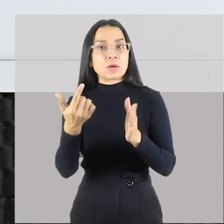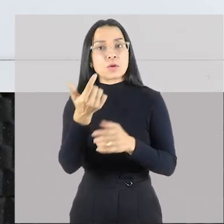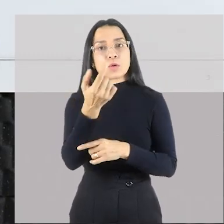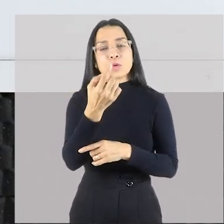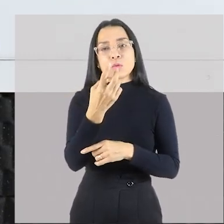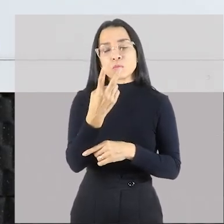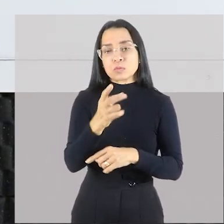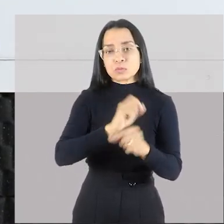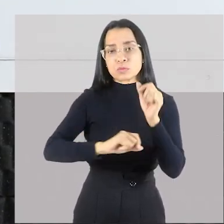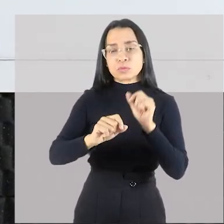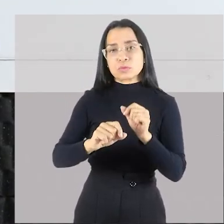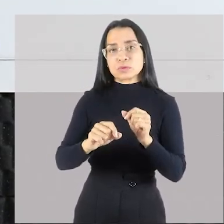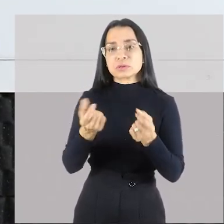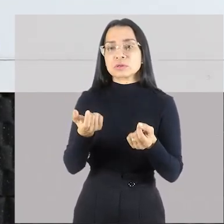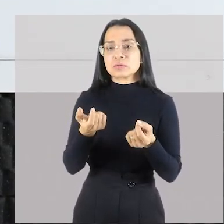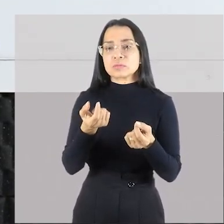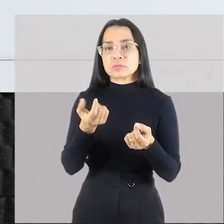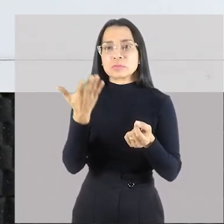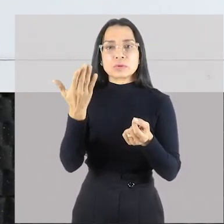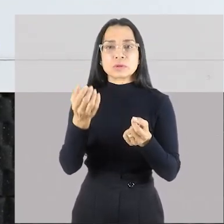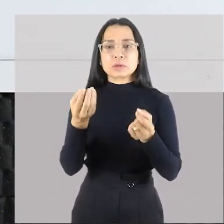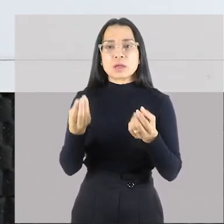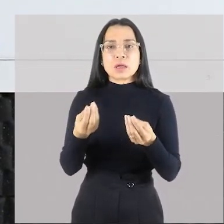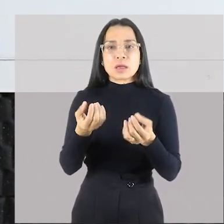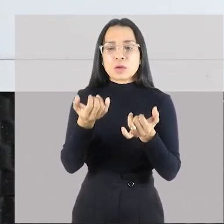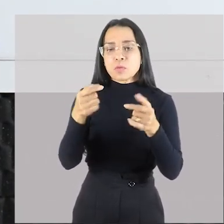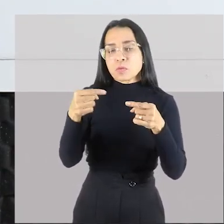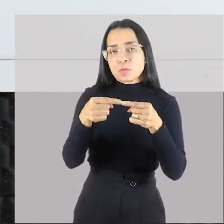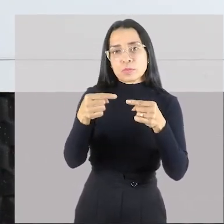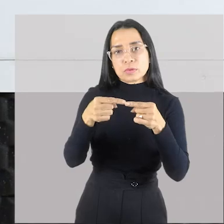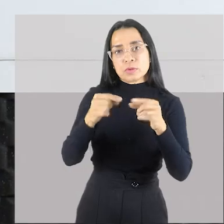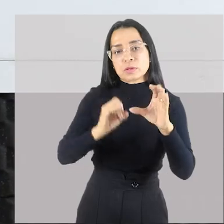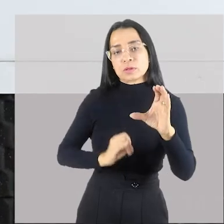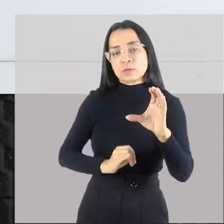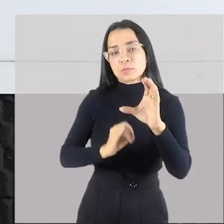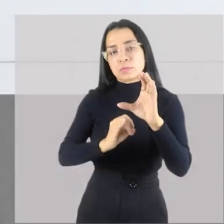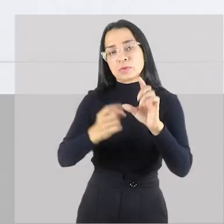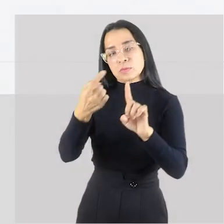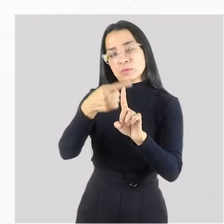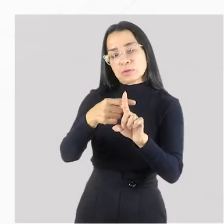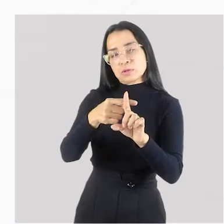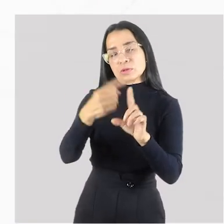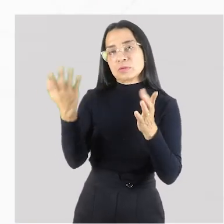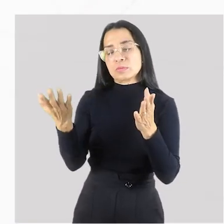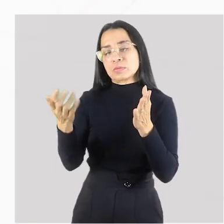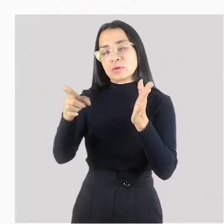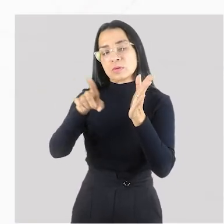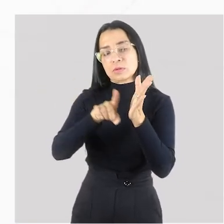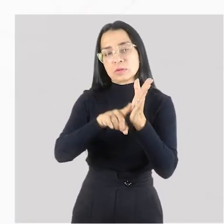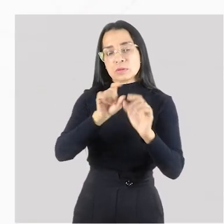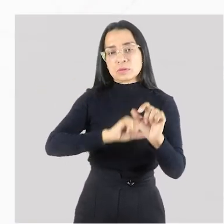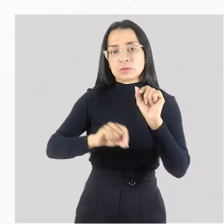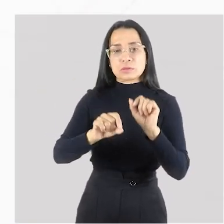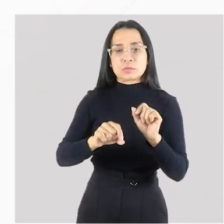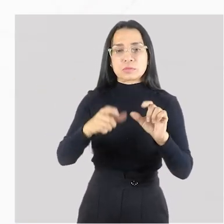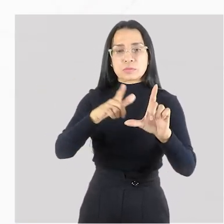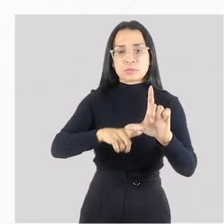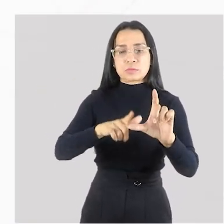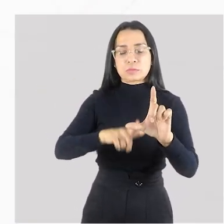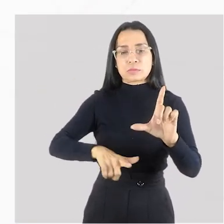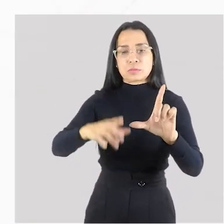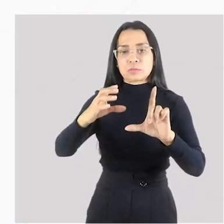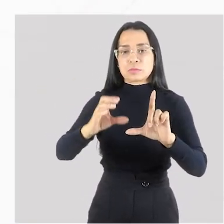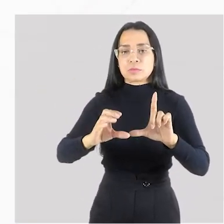vai ter imagem positiva e quem tem imagem negativa. Então, não pode ser a letra B. Letra C, a função admite